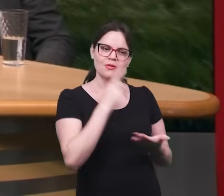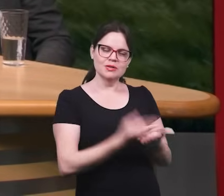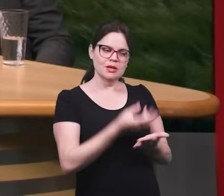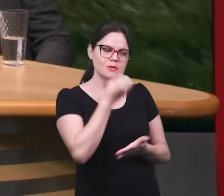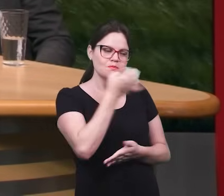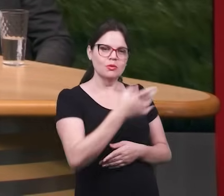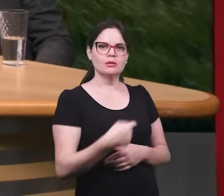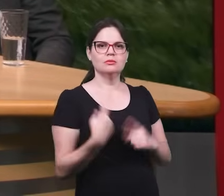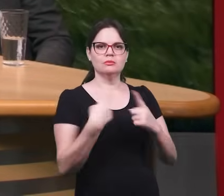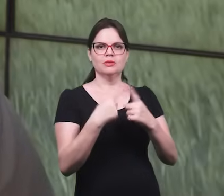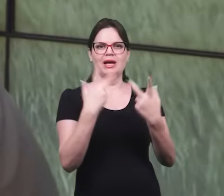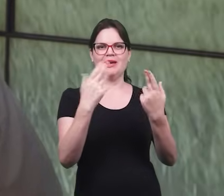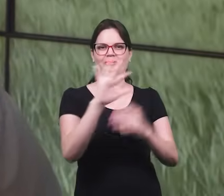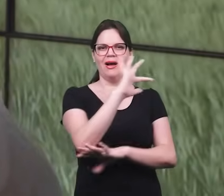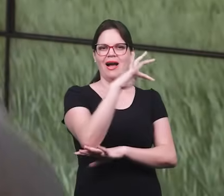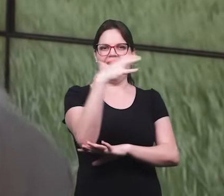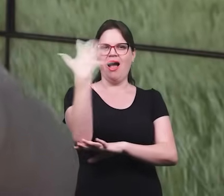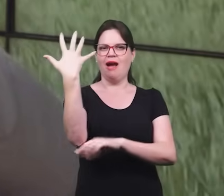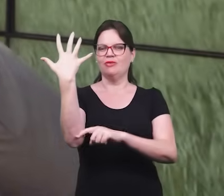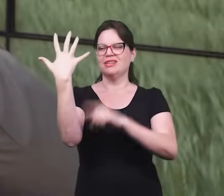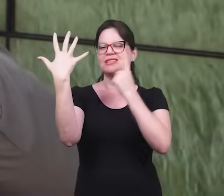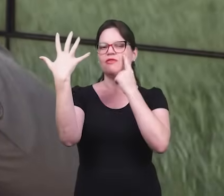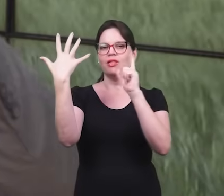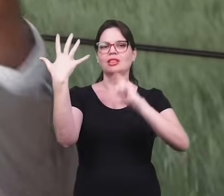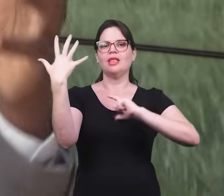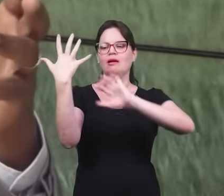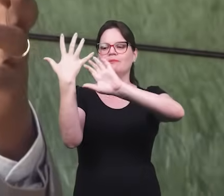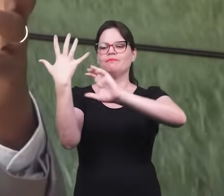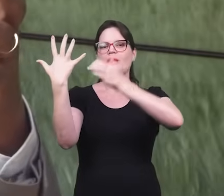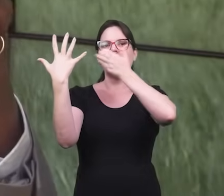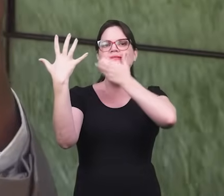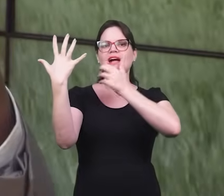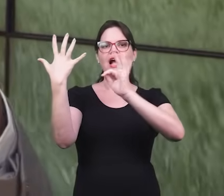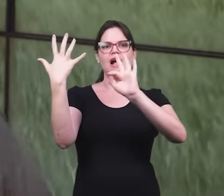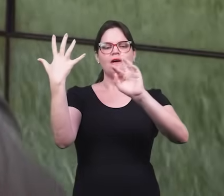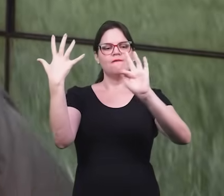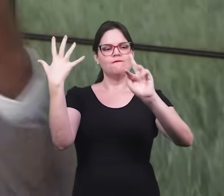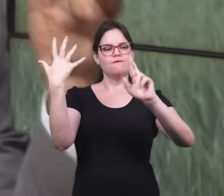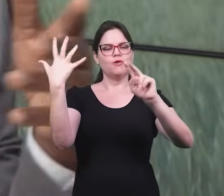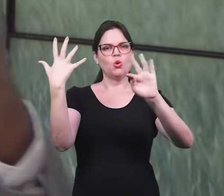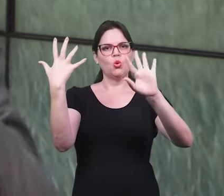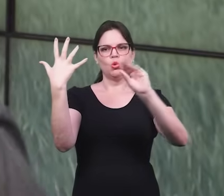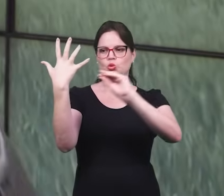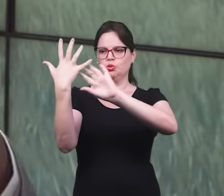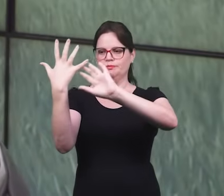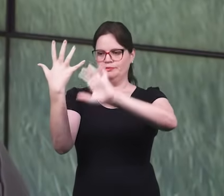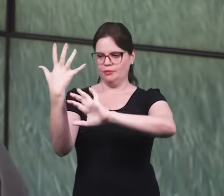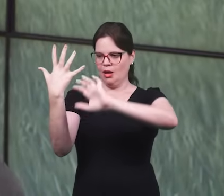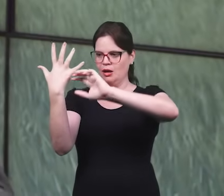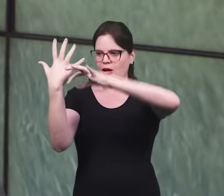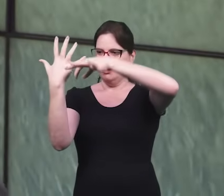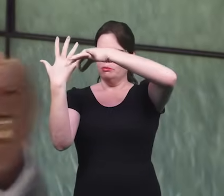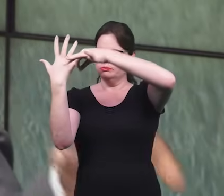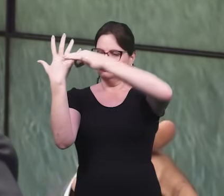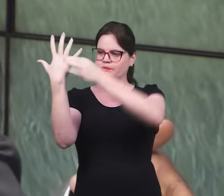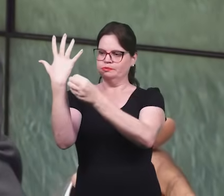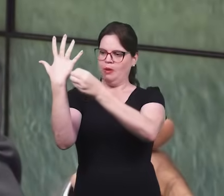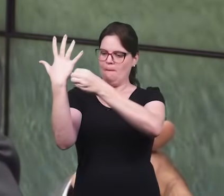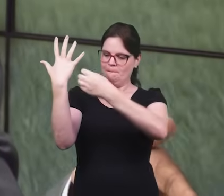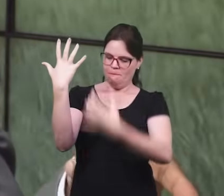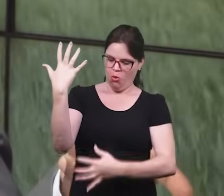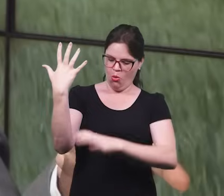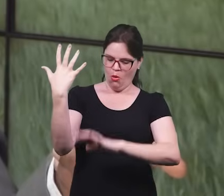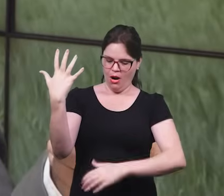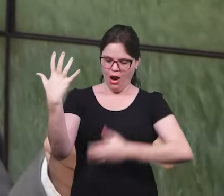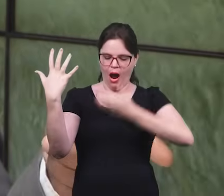eh veio o fruto e aí o fruto ficou maduro caiu alguém comeu jogou a semente